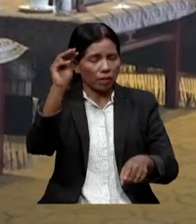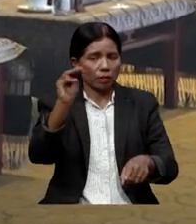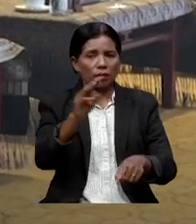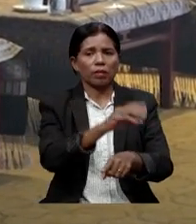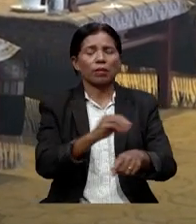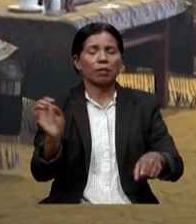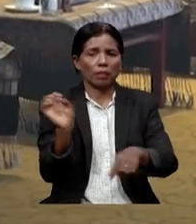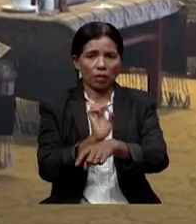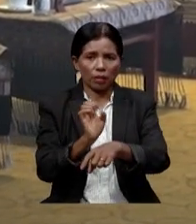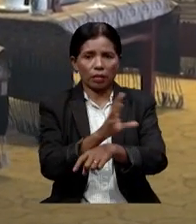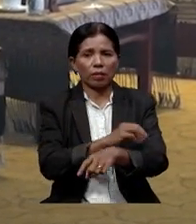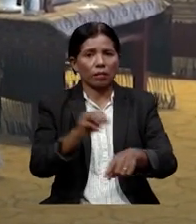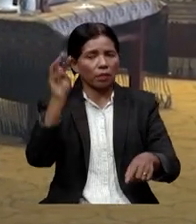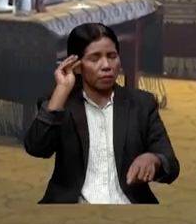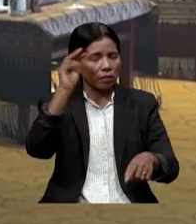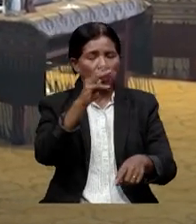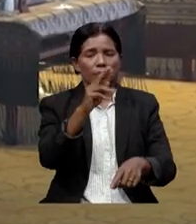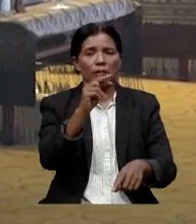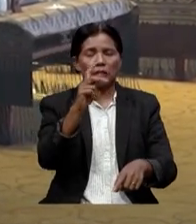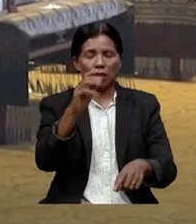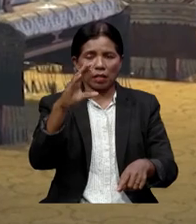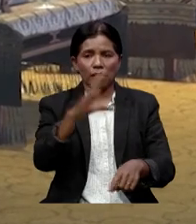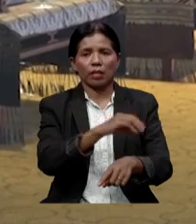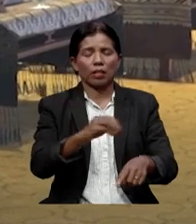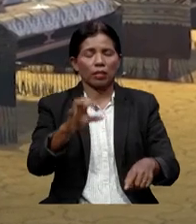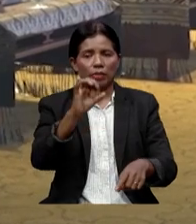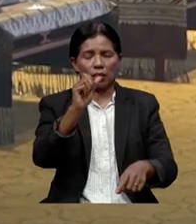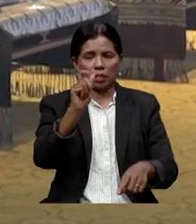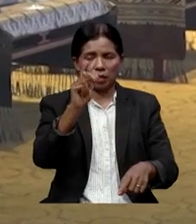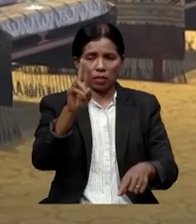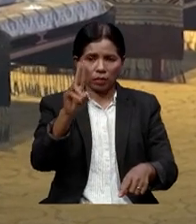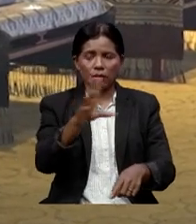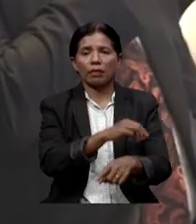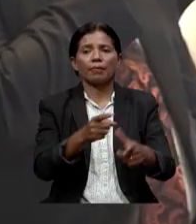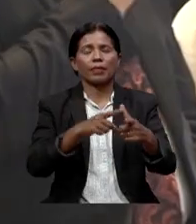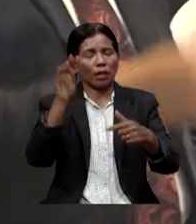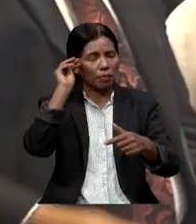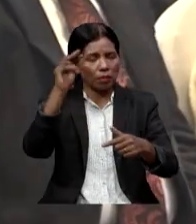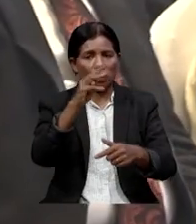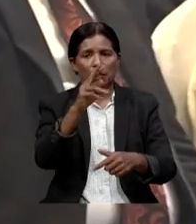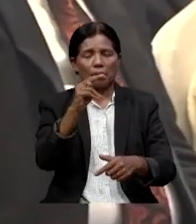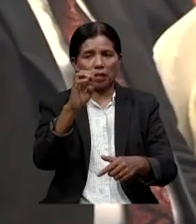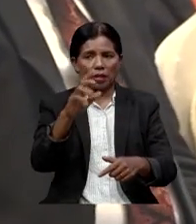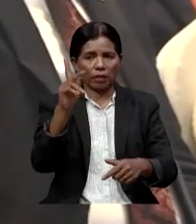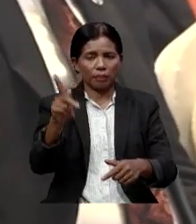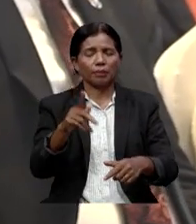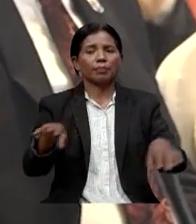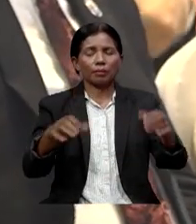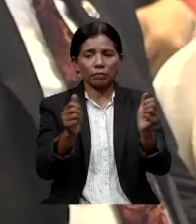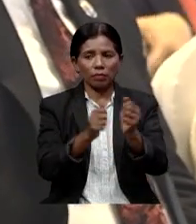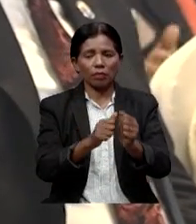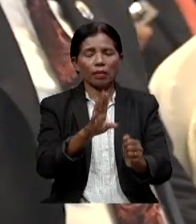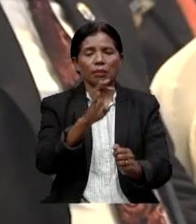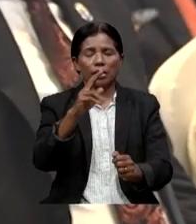coordenador assunto econômico no ministro turismo no ambiente, Francisco Calvo Adilai, ministro negócio estrangeiro na cooperação,